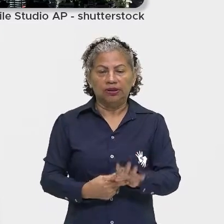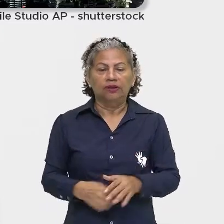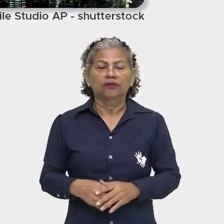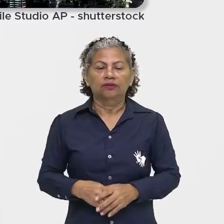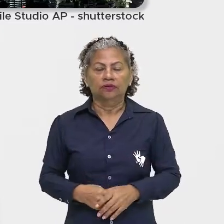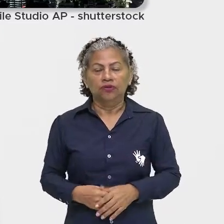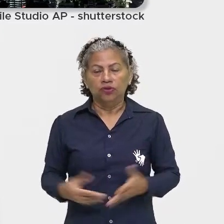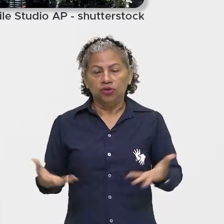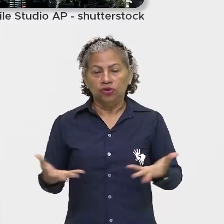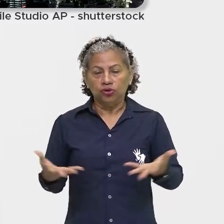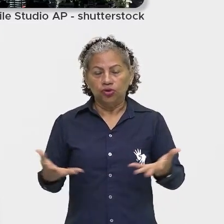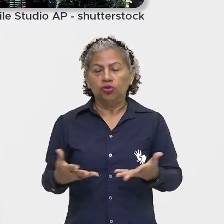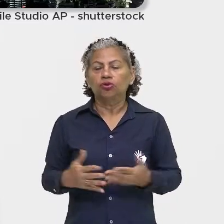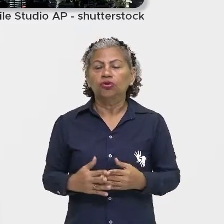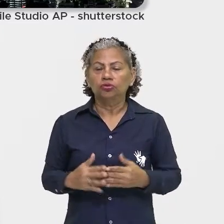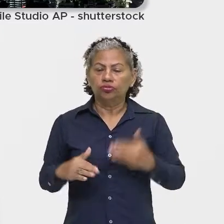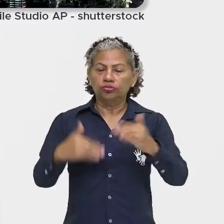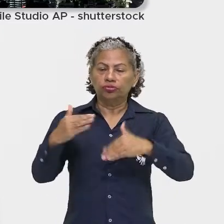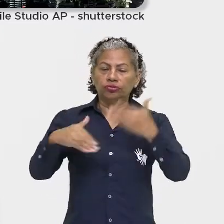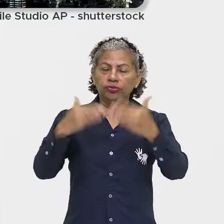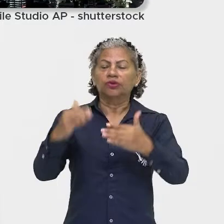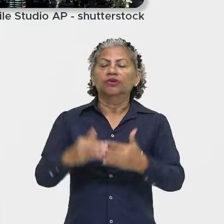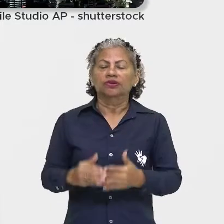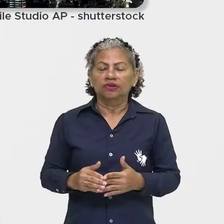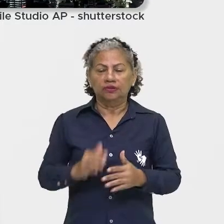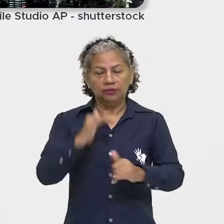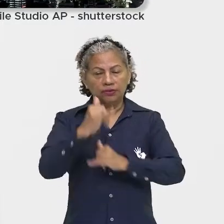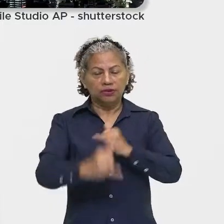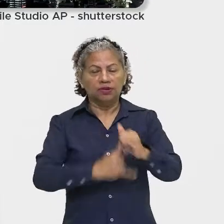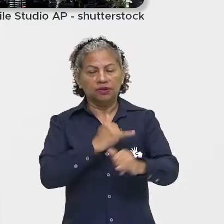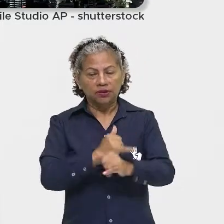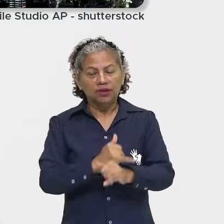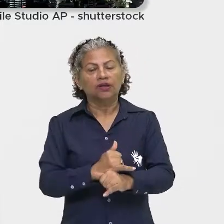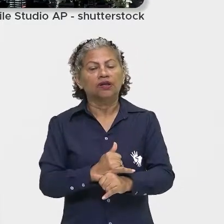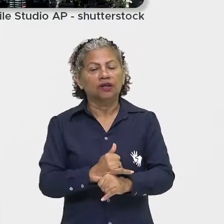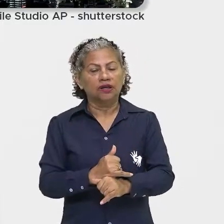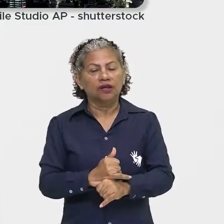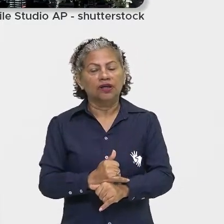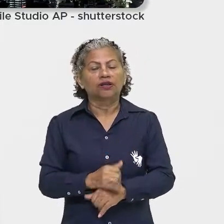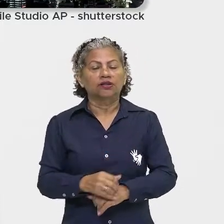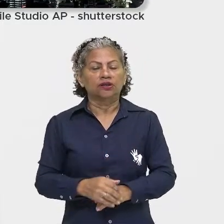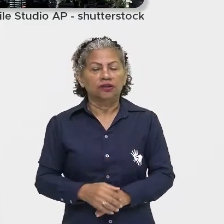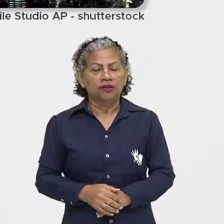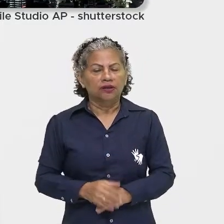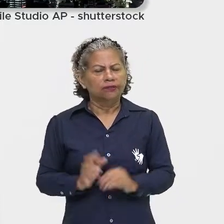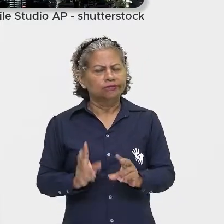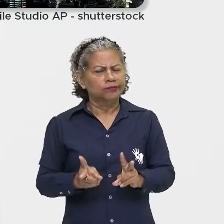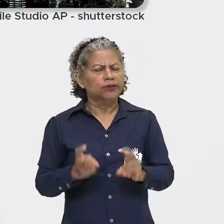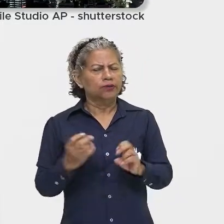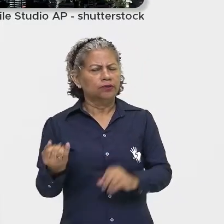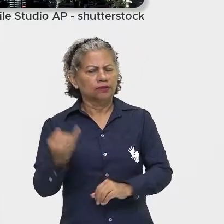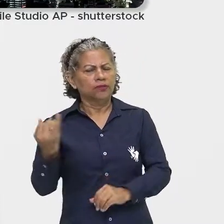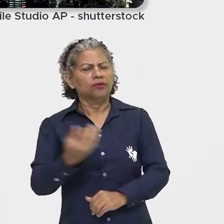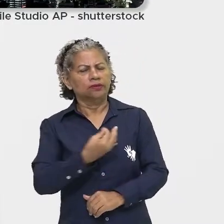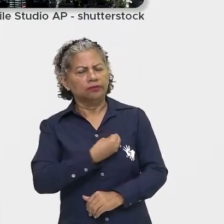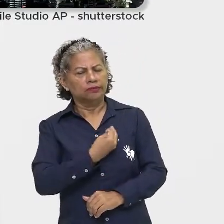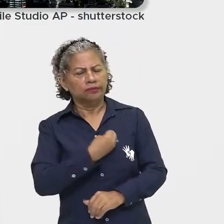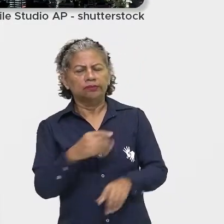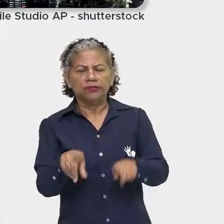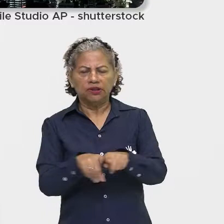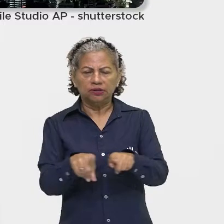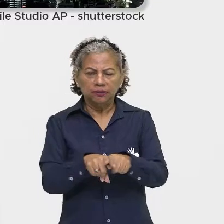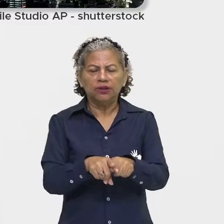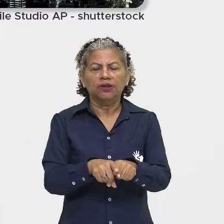tecnológicos, conseguimos, em grande parte, manter nossas vidas. Agora, após entender um pouco da origem de cada uma